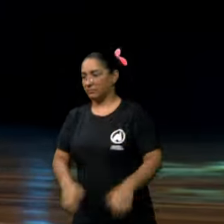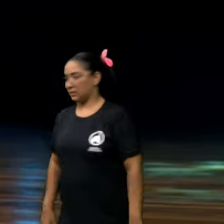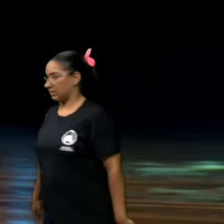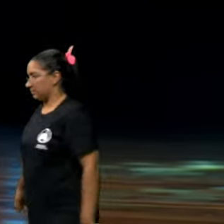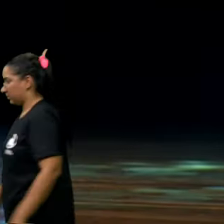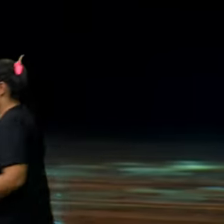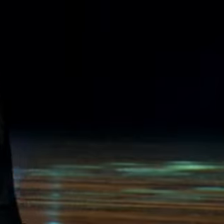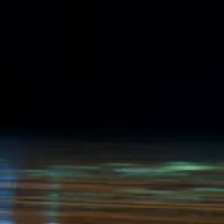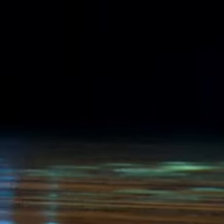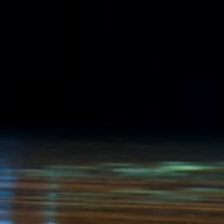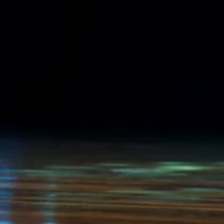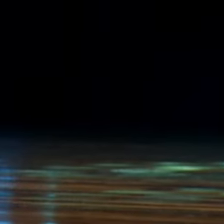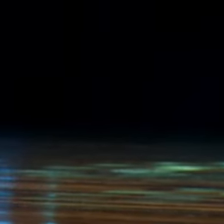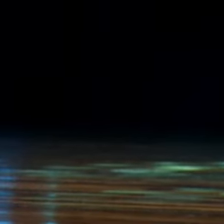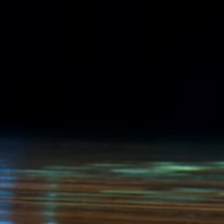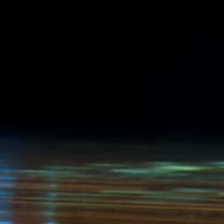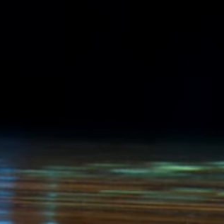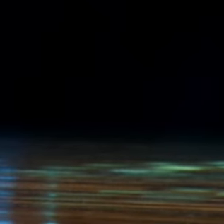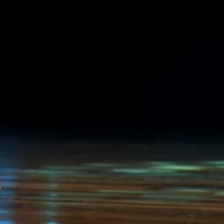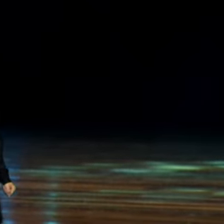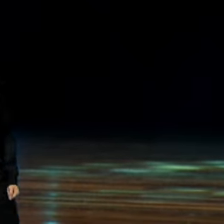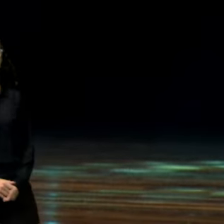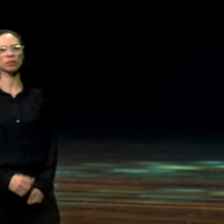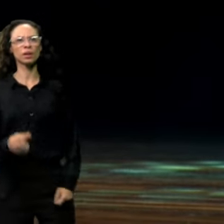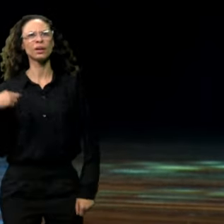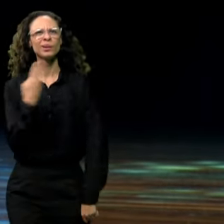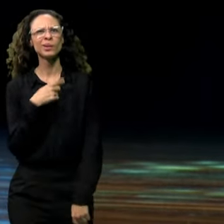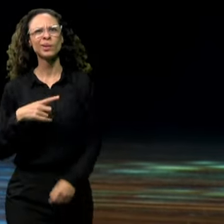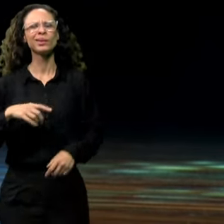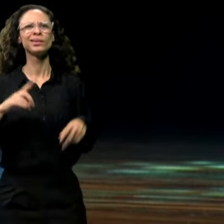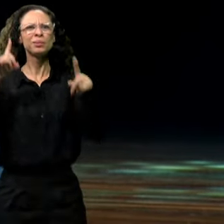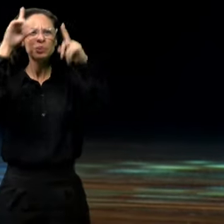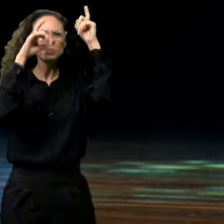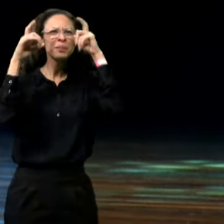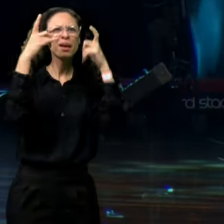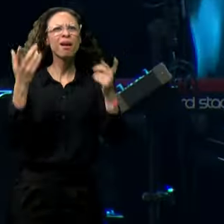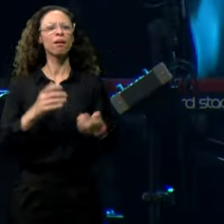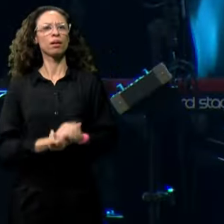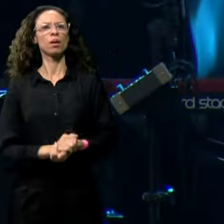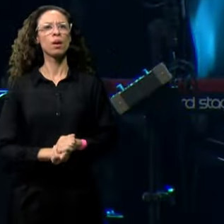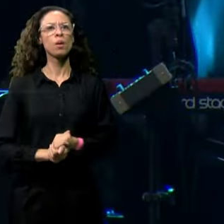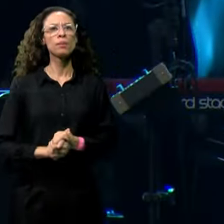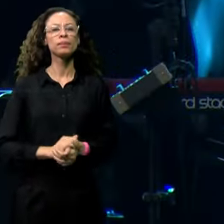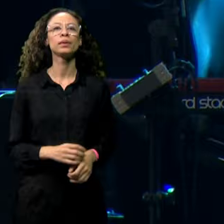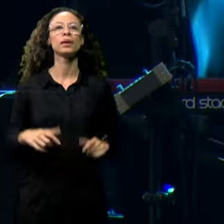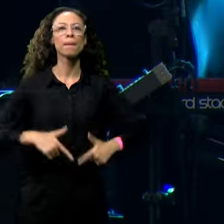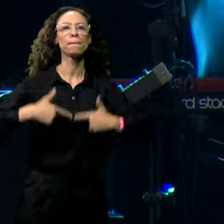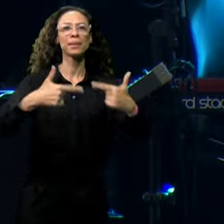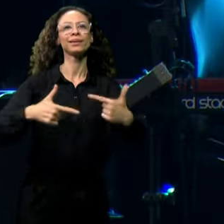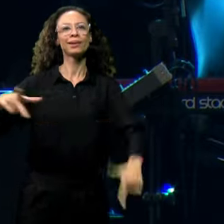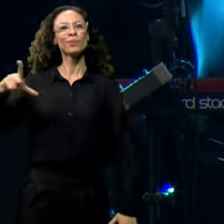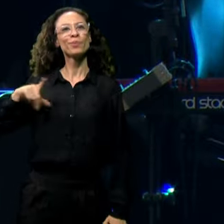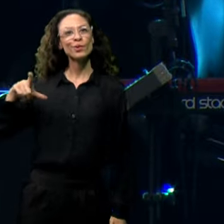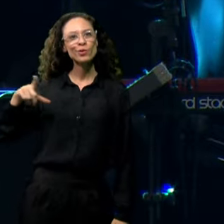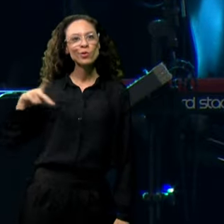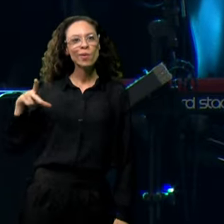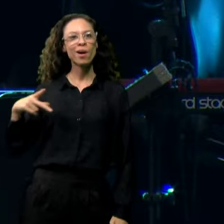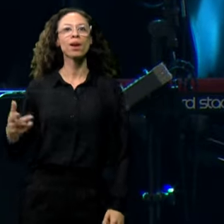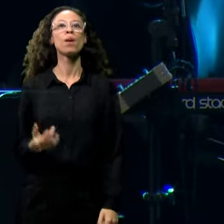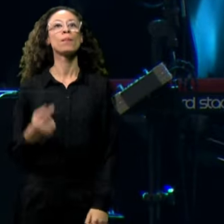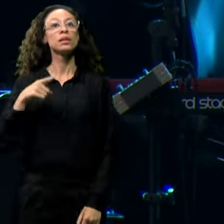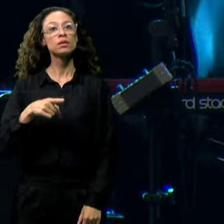e por isso vimos na guerra contra vazia mas agora se você entender que você deve pelejar para o Brasil você não veio andar de mãos vazia